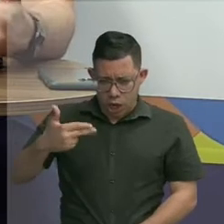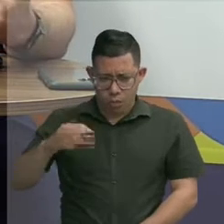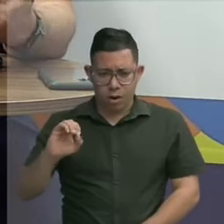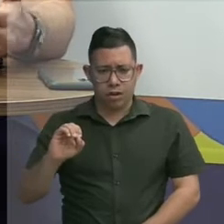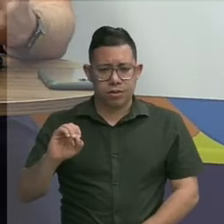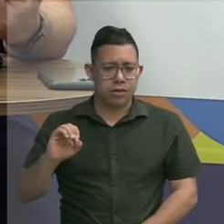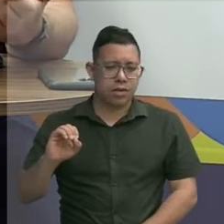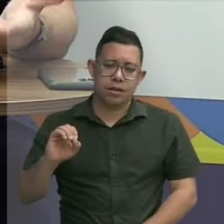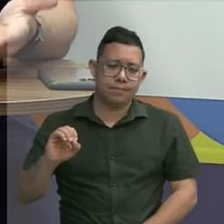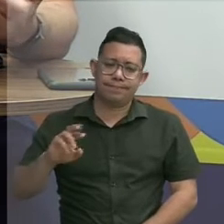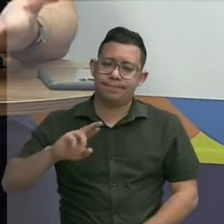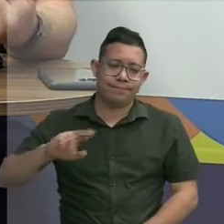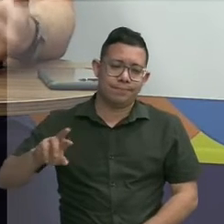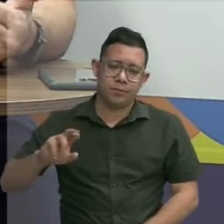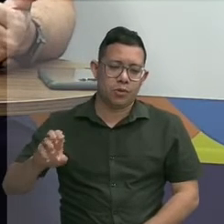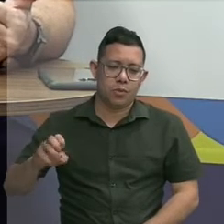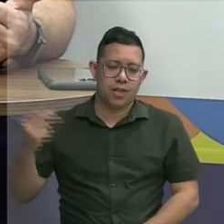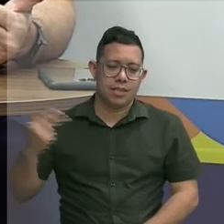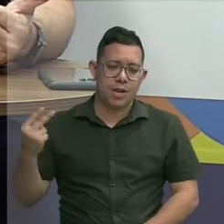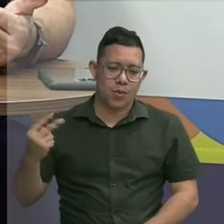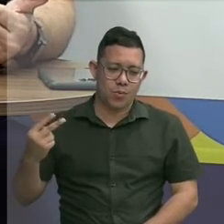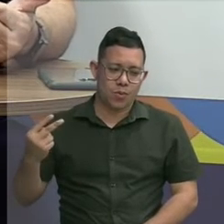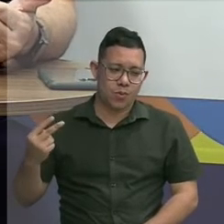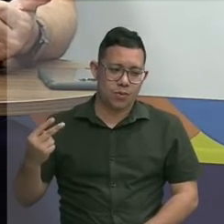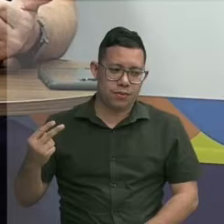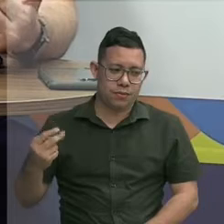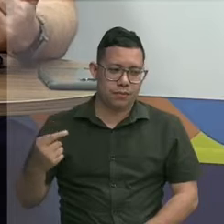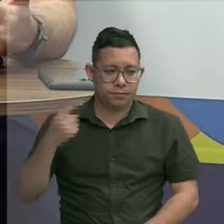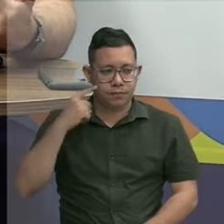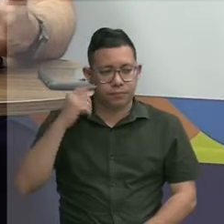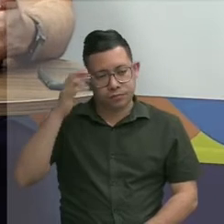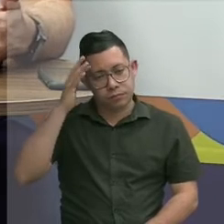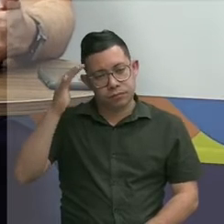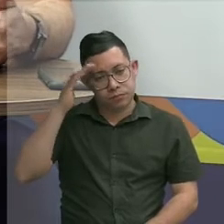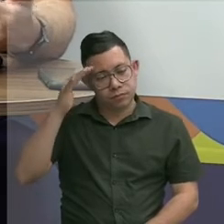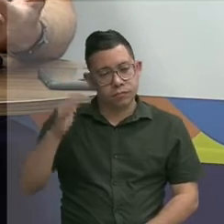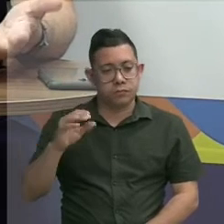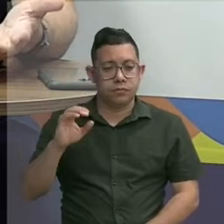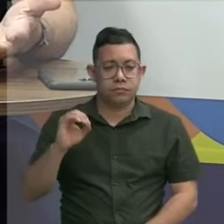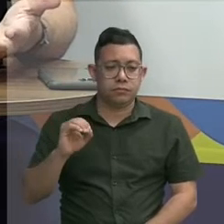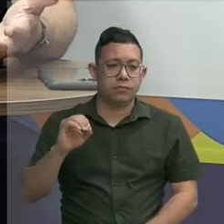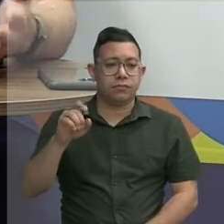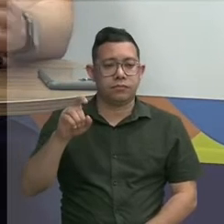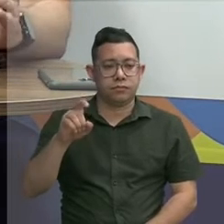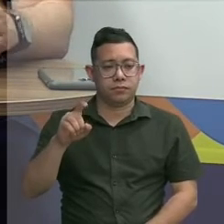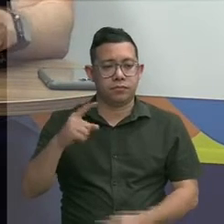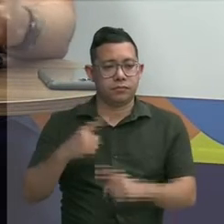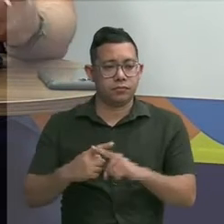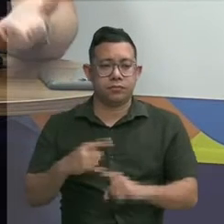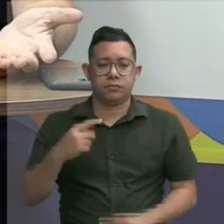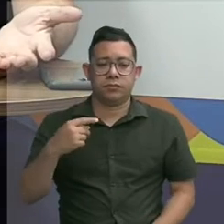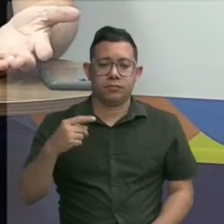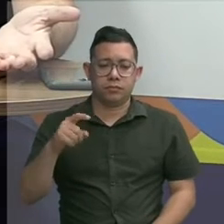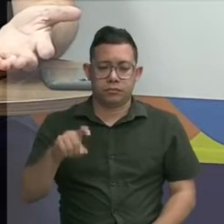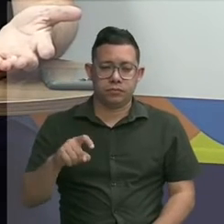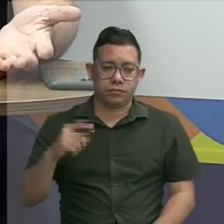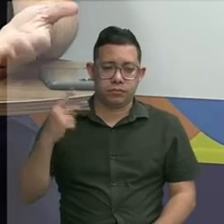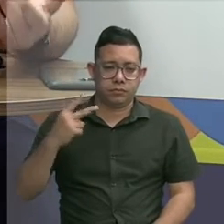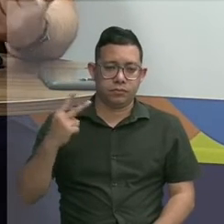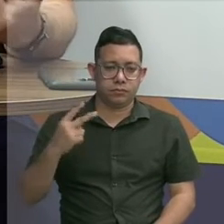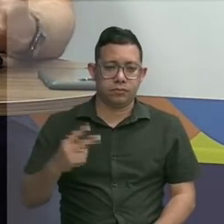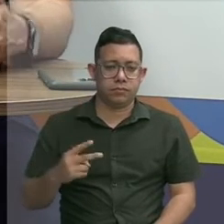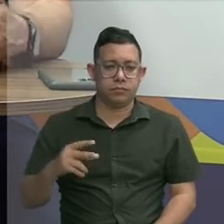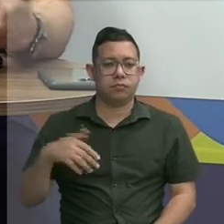zero ela deixa de ser uma equação do segundo grau pensa assim 10 vezes a x ao quadrado 10 tão sono x ao quadrado